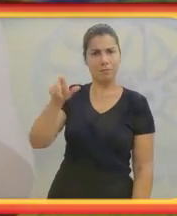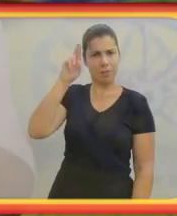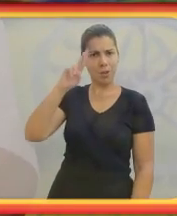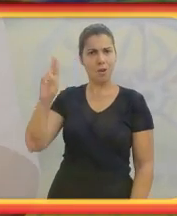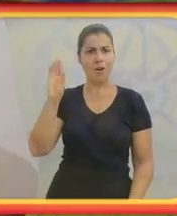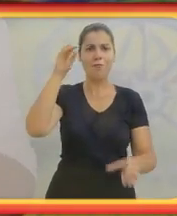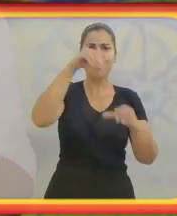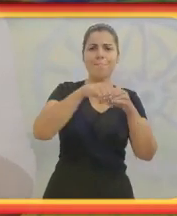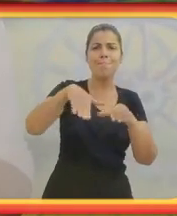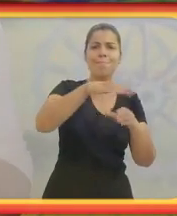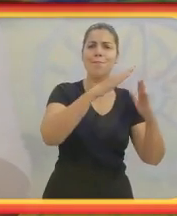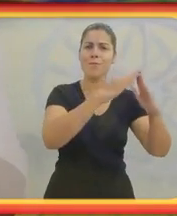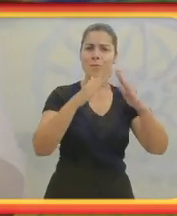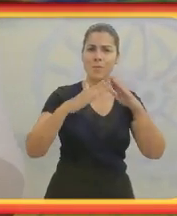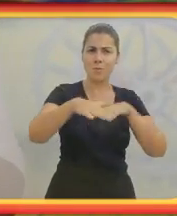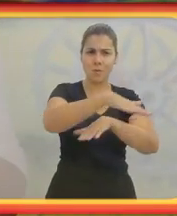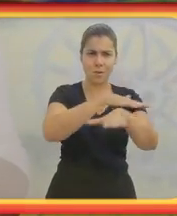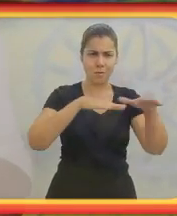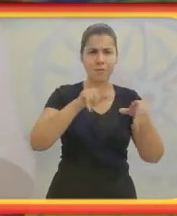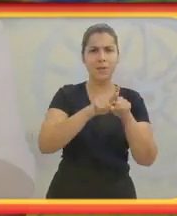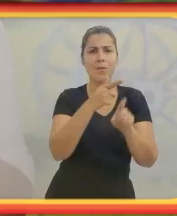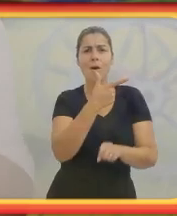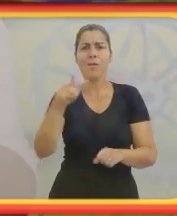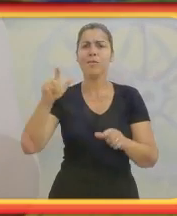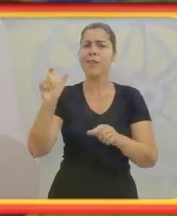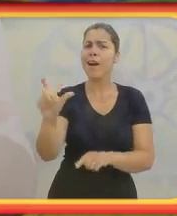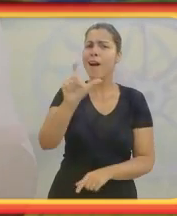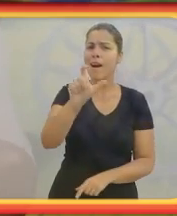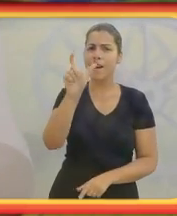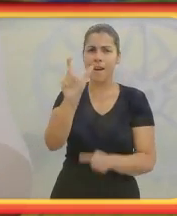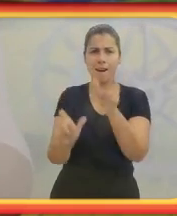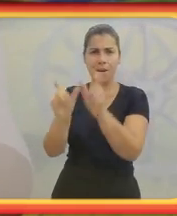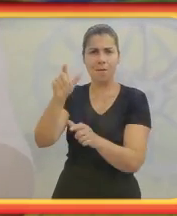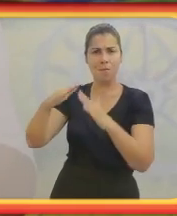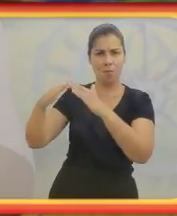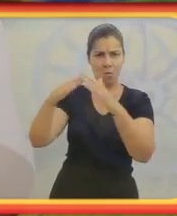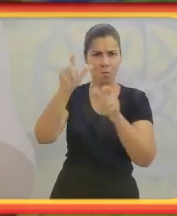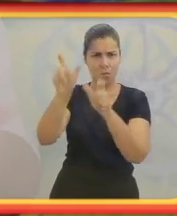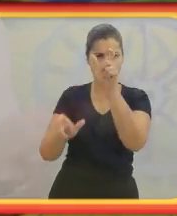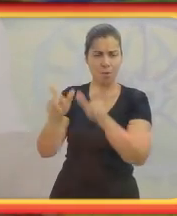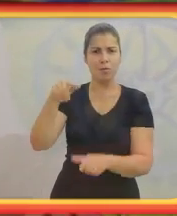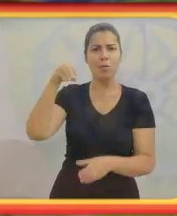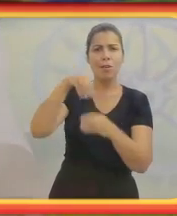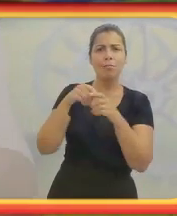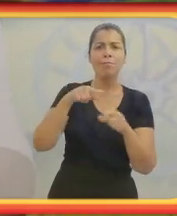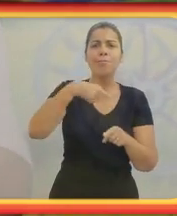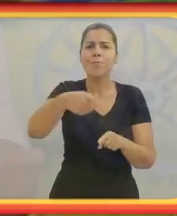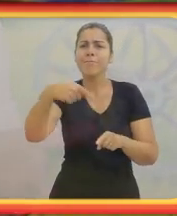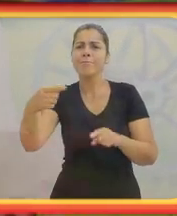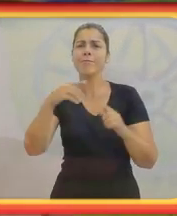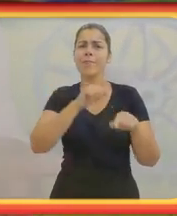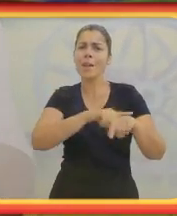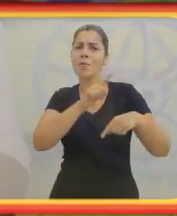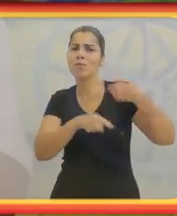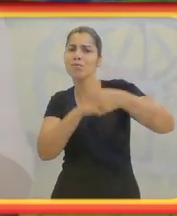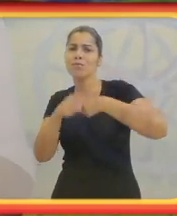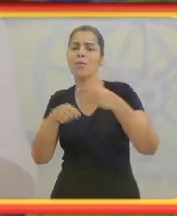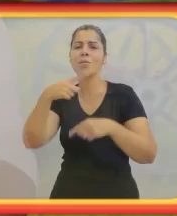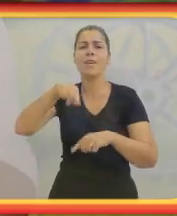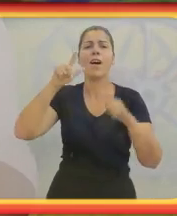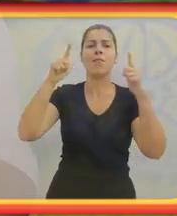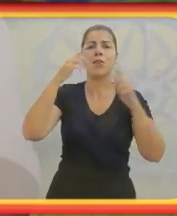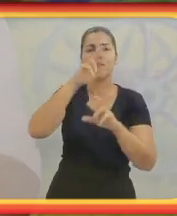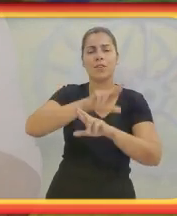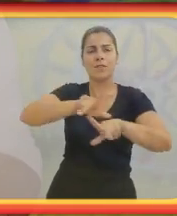Esse senhor vai de um povoado a outro e em cada povoado pelo qual passa, onde fica um tempo, ele tem uma aventura diferente.